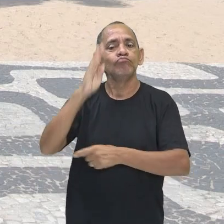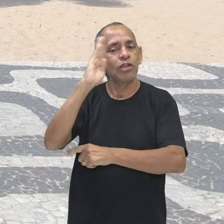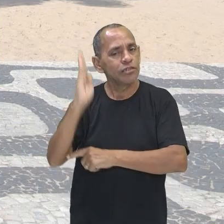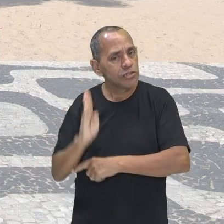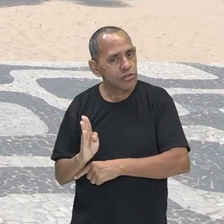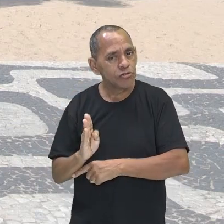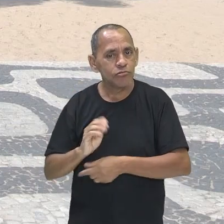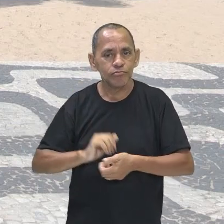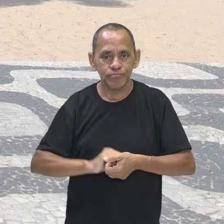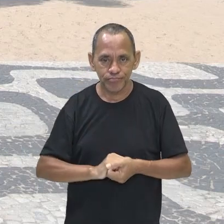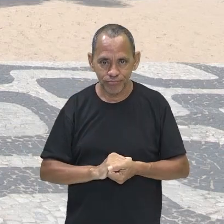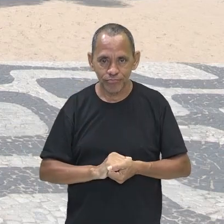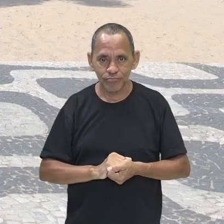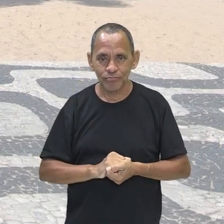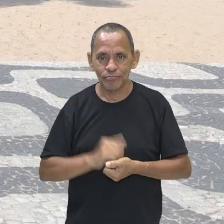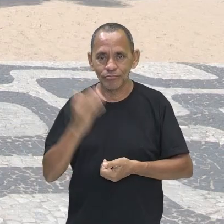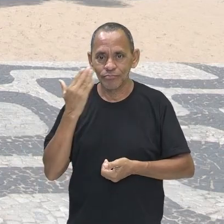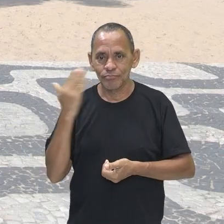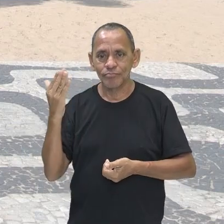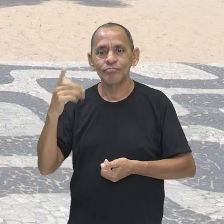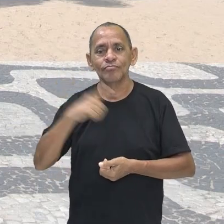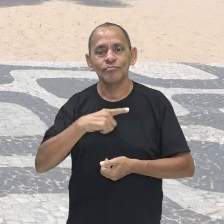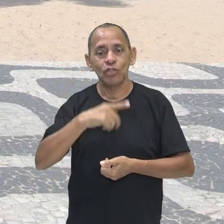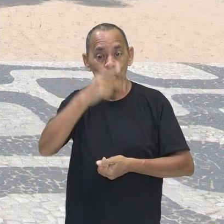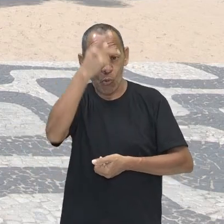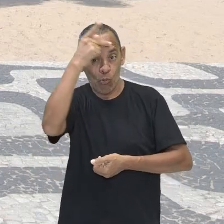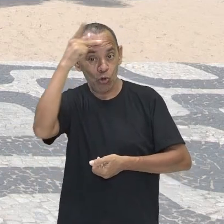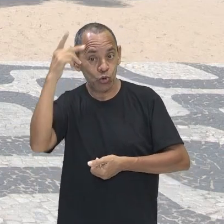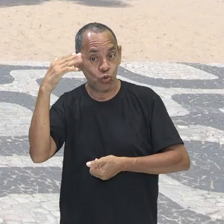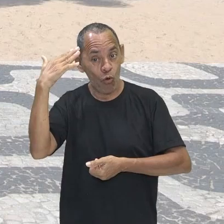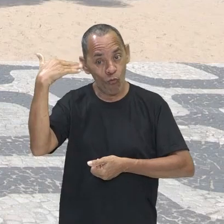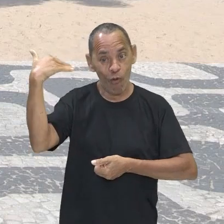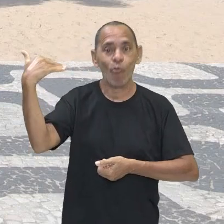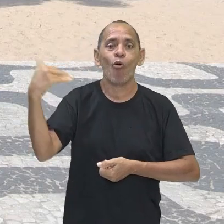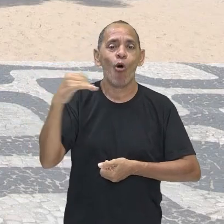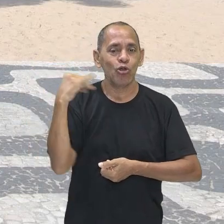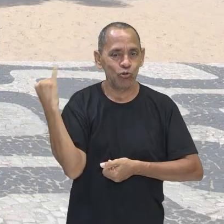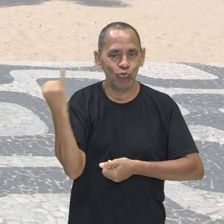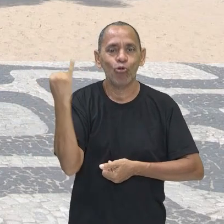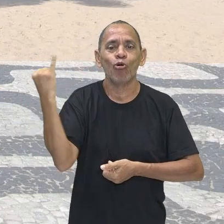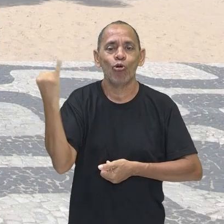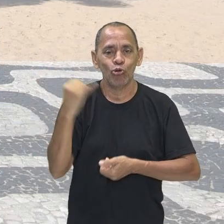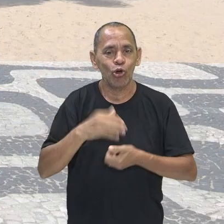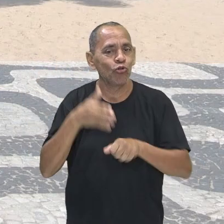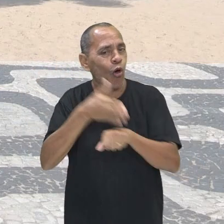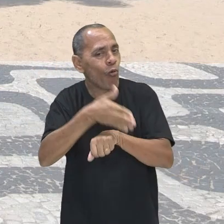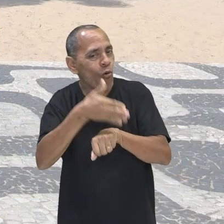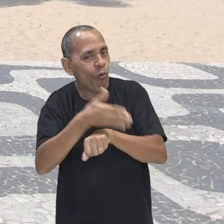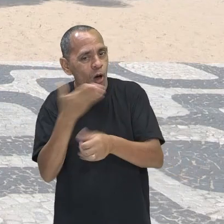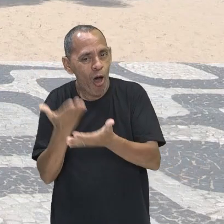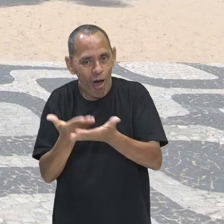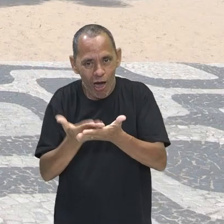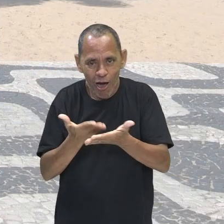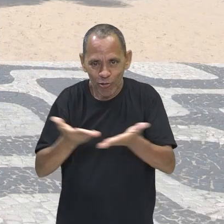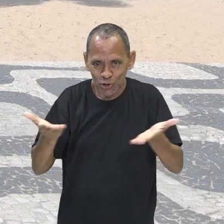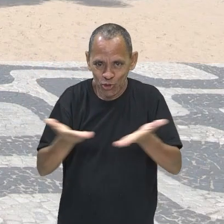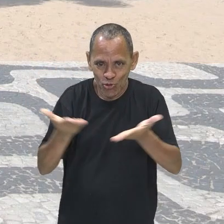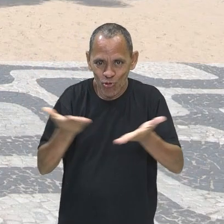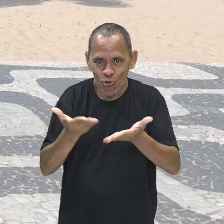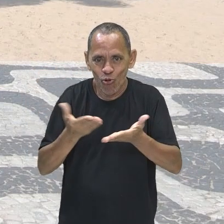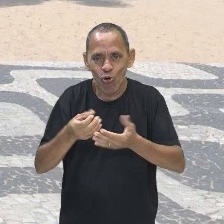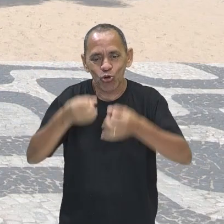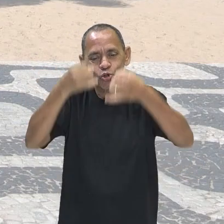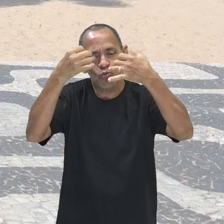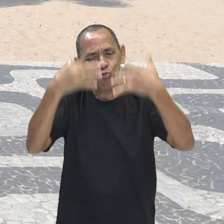trouxe aqui para vocês um personagem que vai fazer parte da nossa aula e que conta a nossa história.